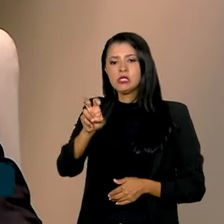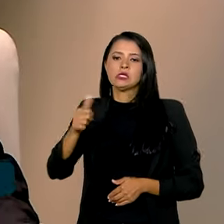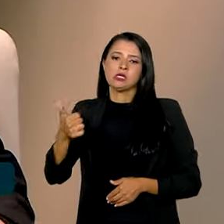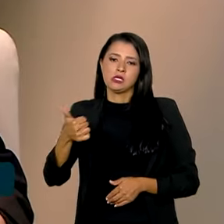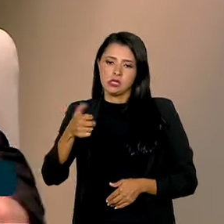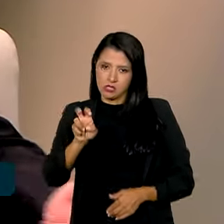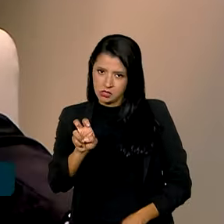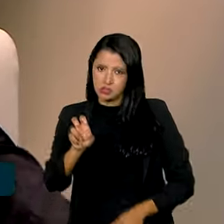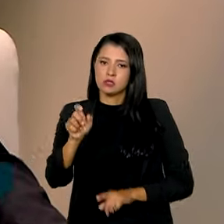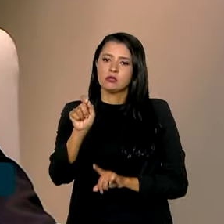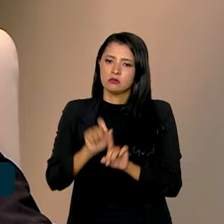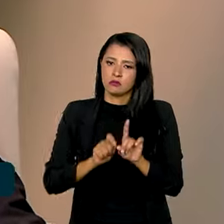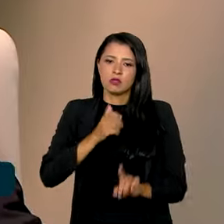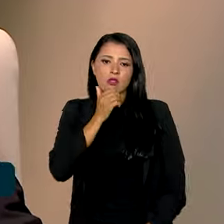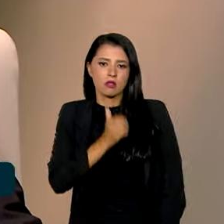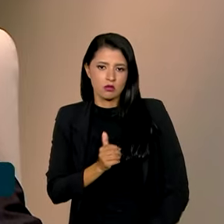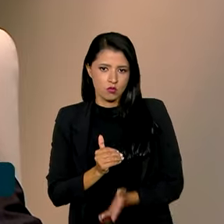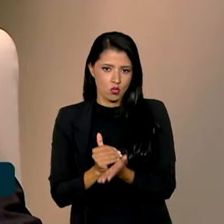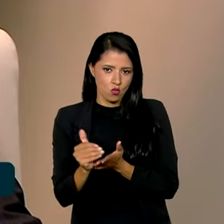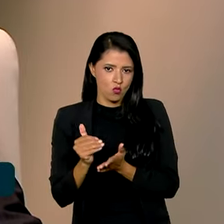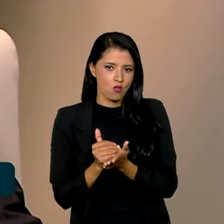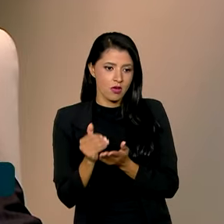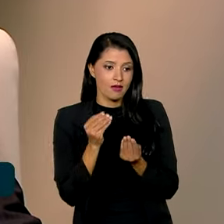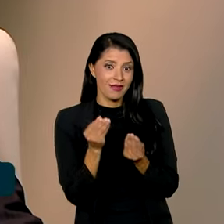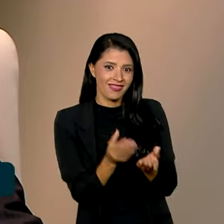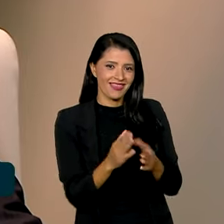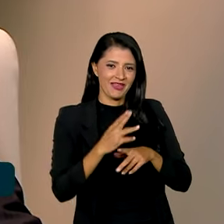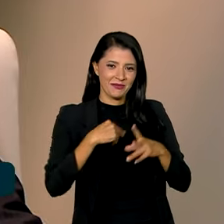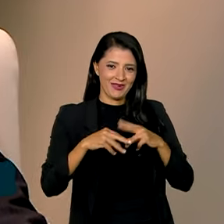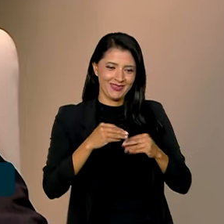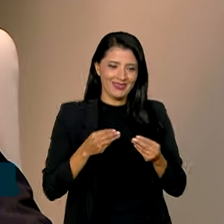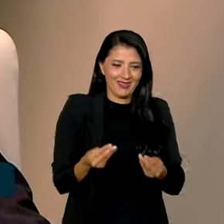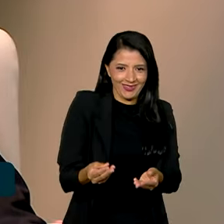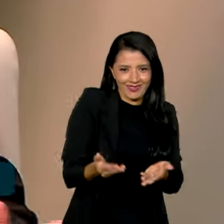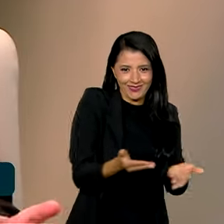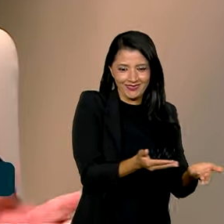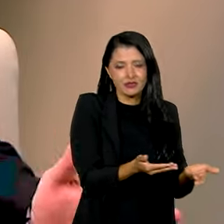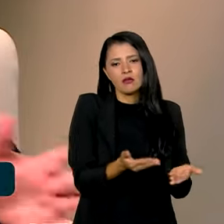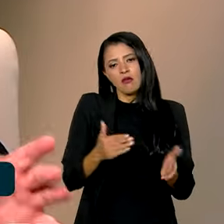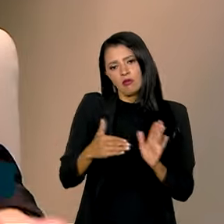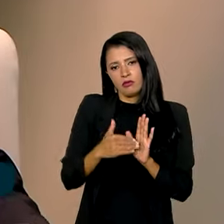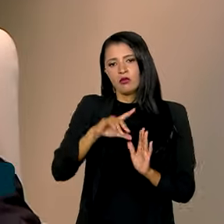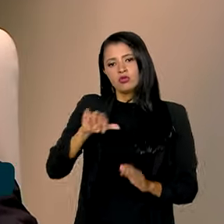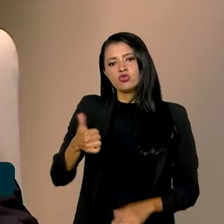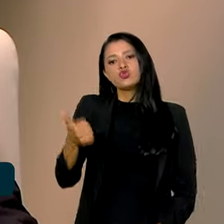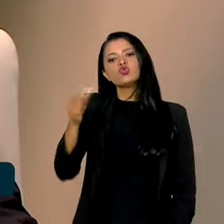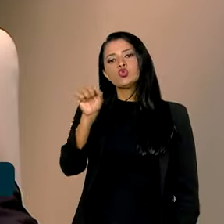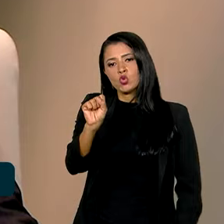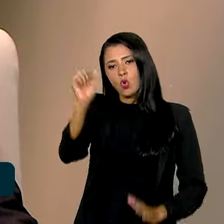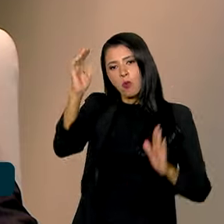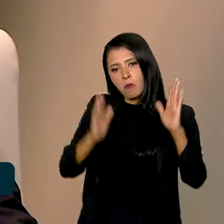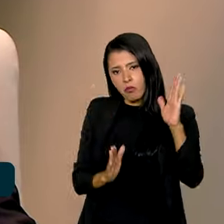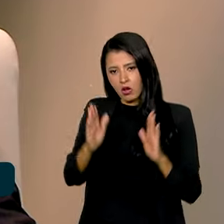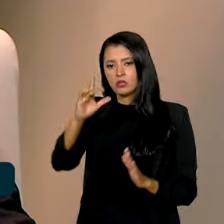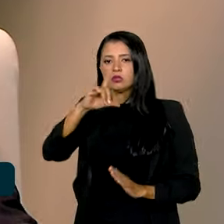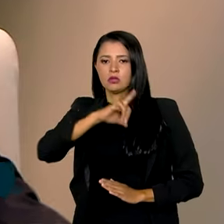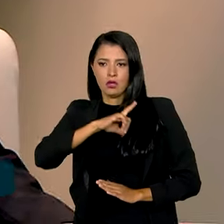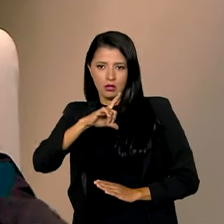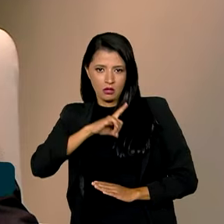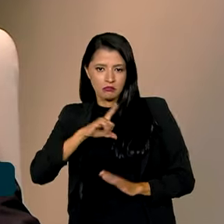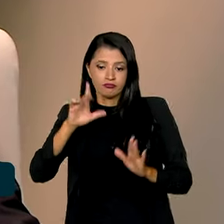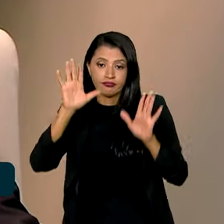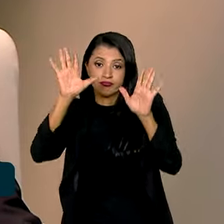de dezembro, a gente já vai começar a fazer as entregas. Acho que até dia 18, mais ou menos, é o prazo que a gente tem estabelecido